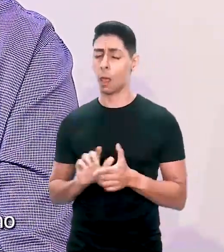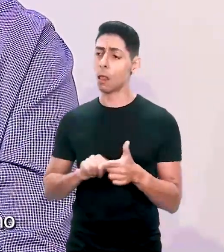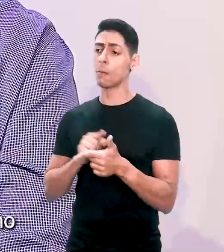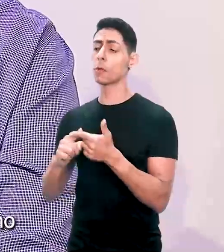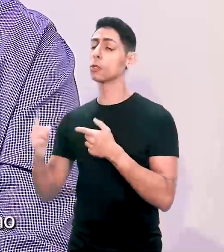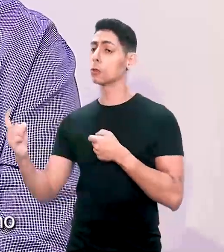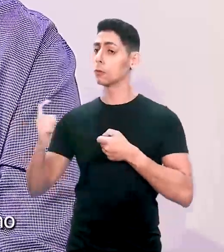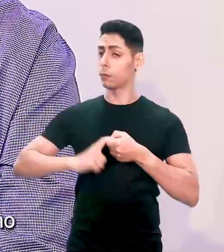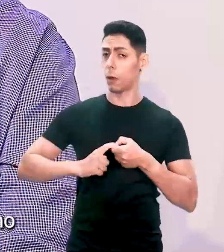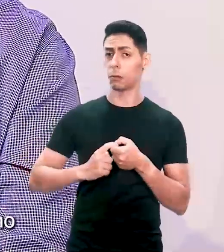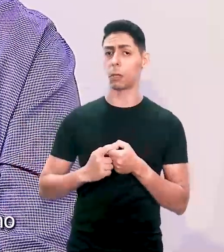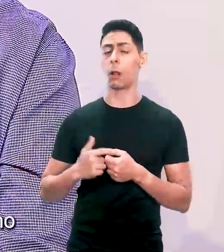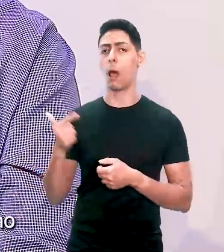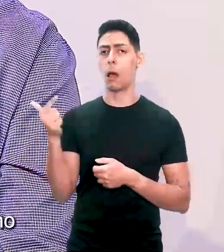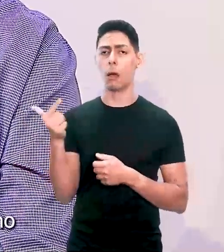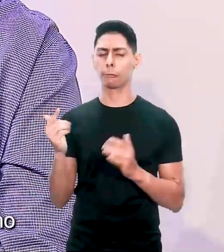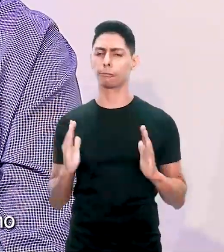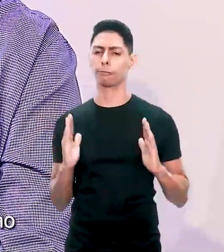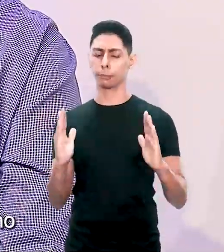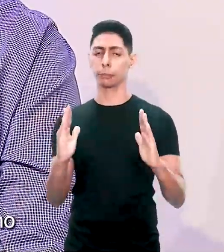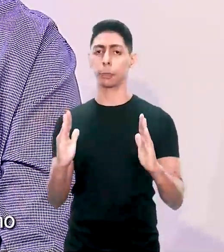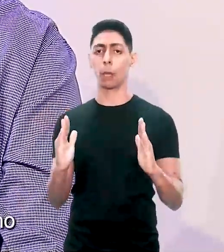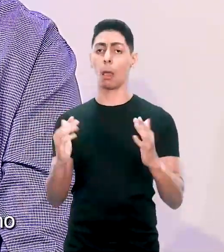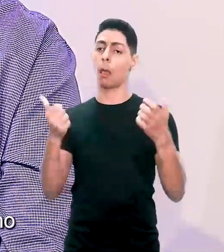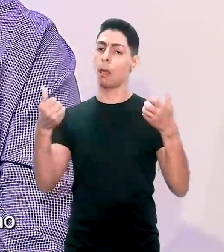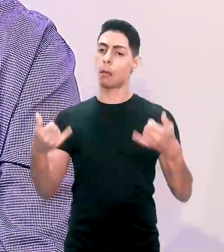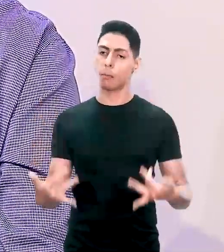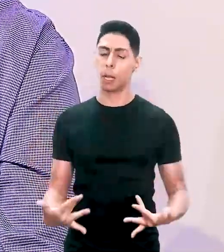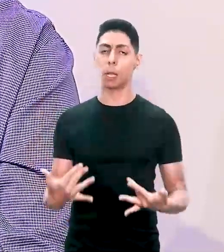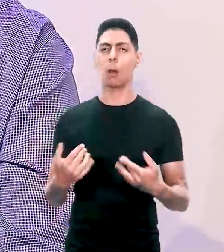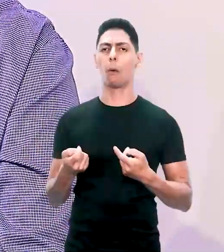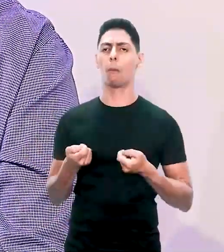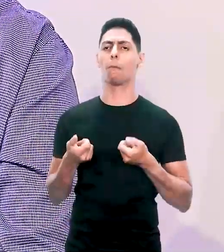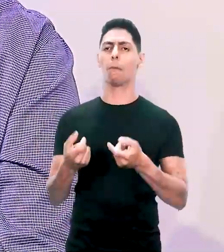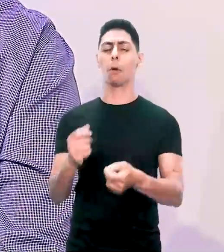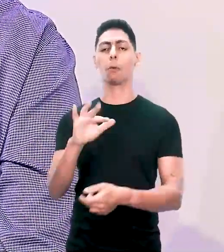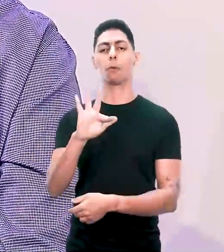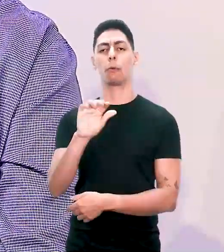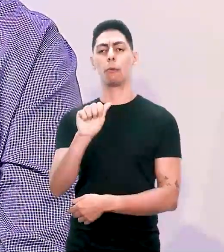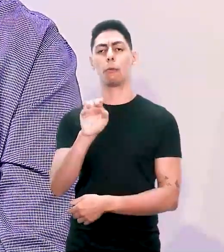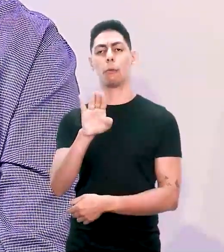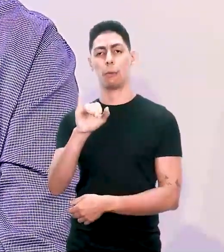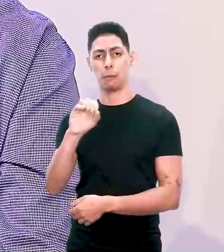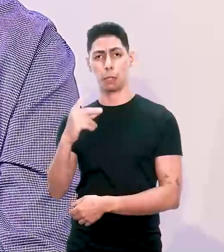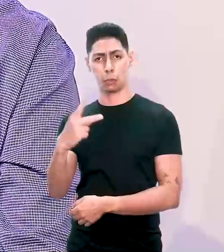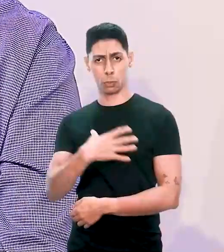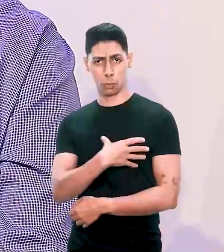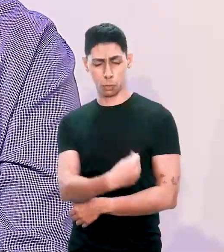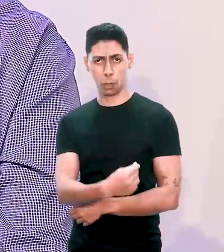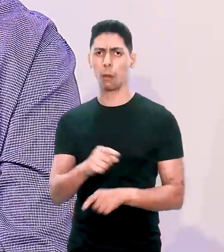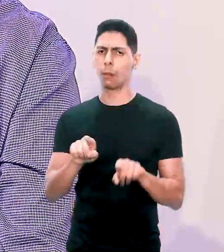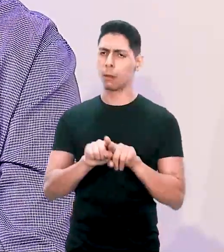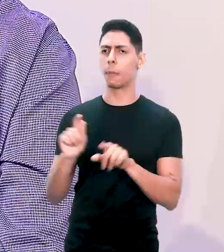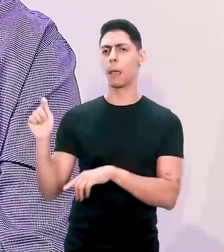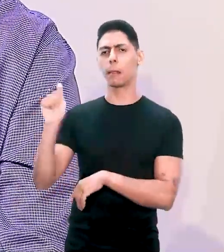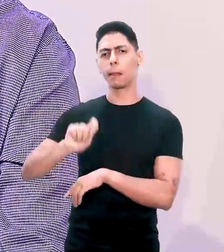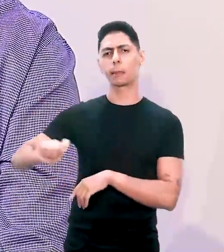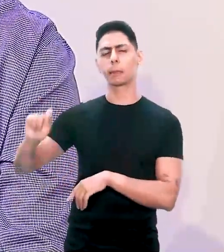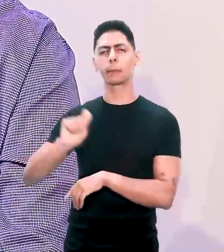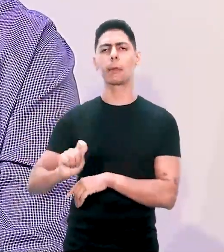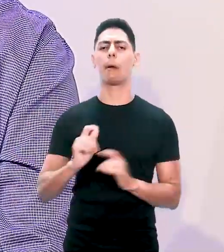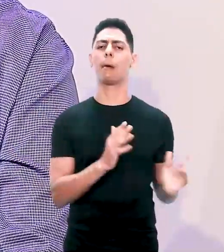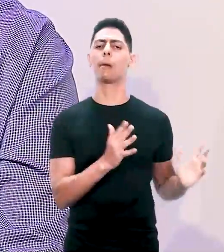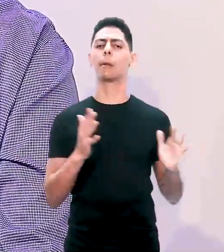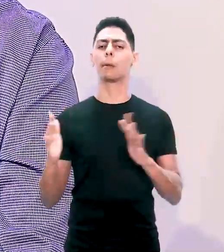volta na segunda parte, e aí a gente fala um pouquinho do Fabinho e vamos falar da PABB, da trajetória,